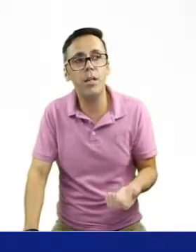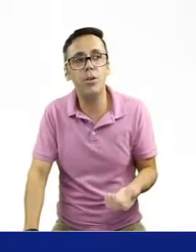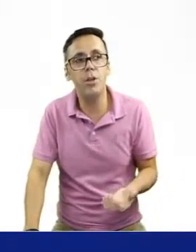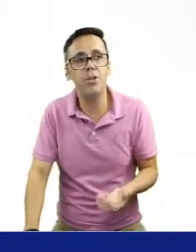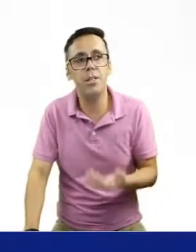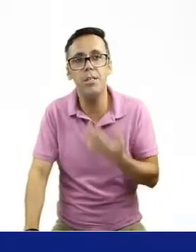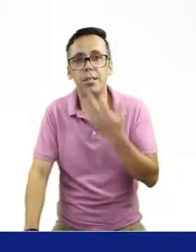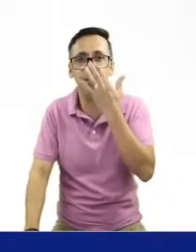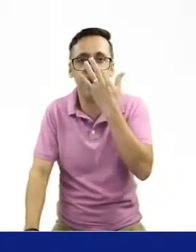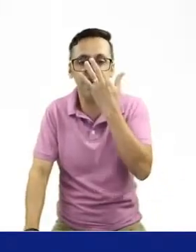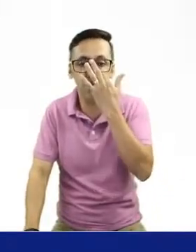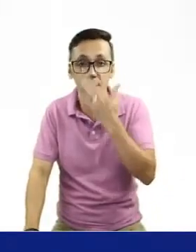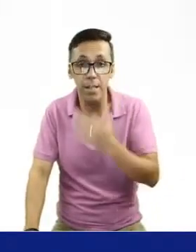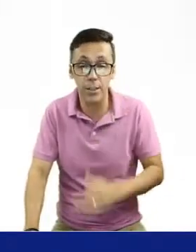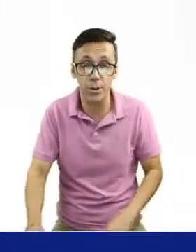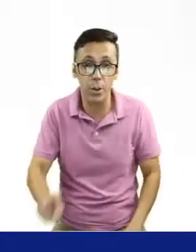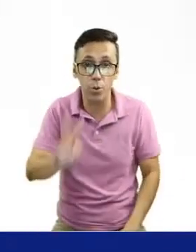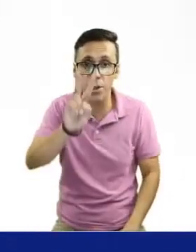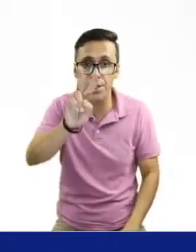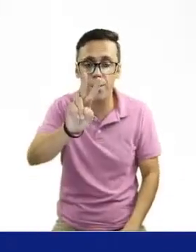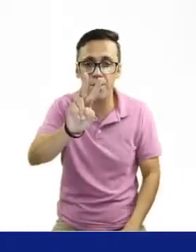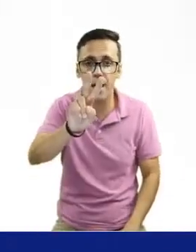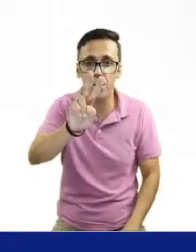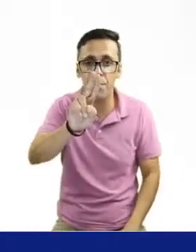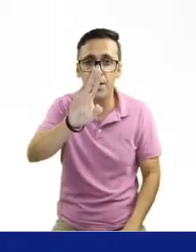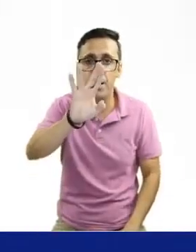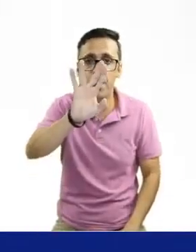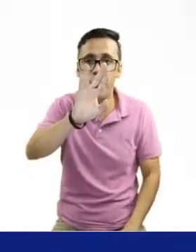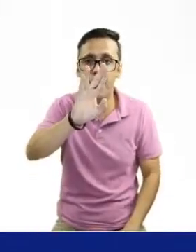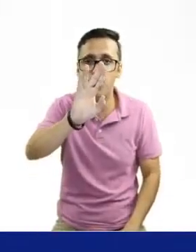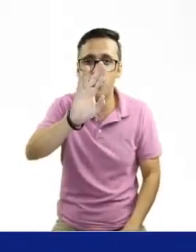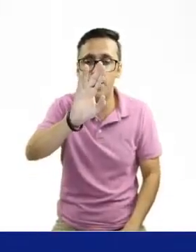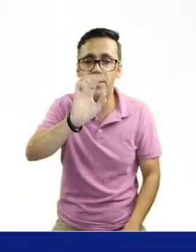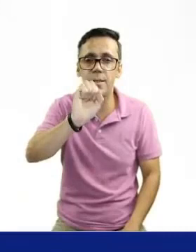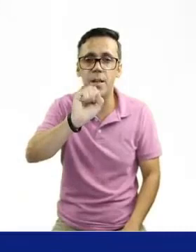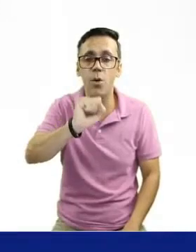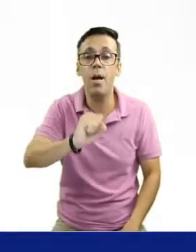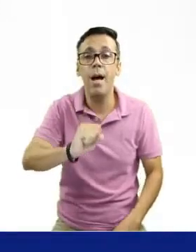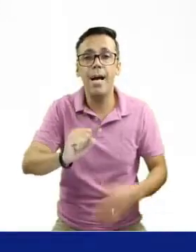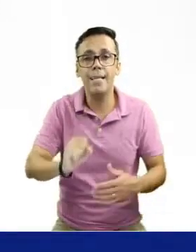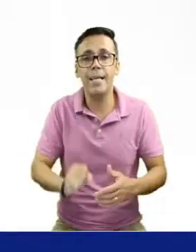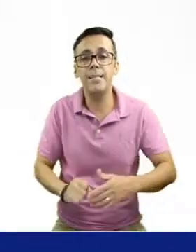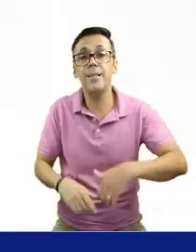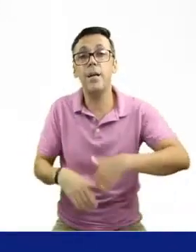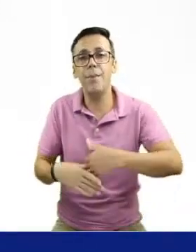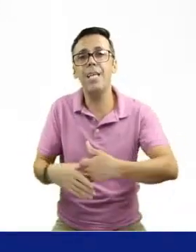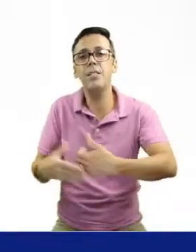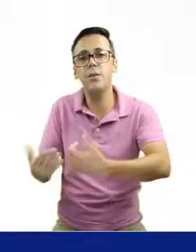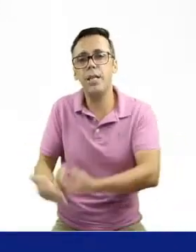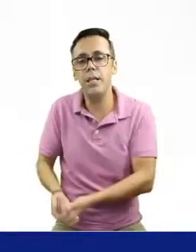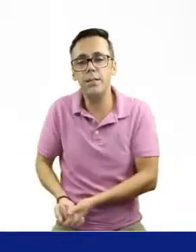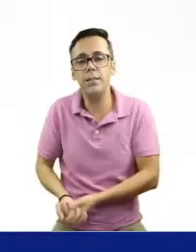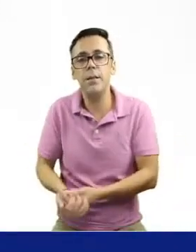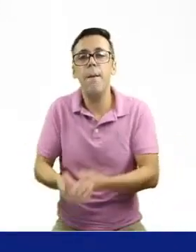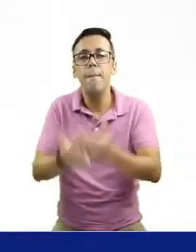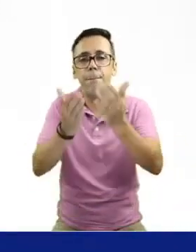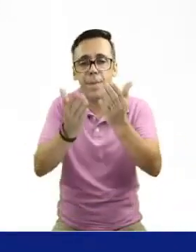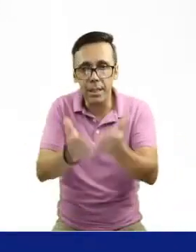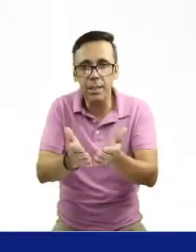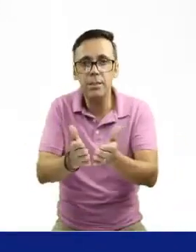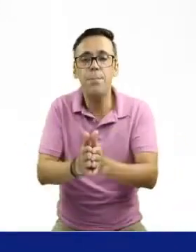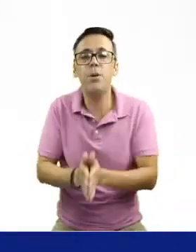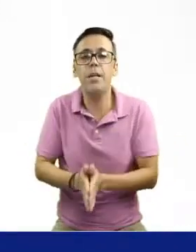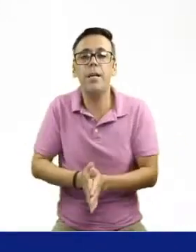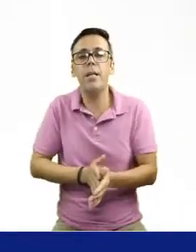para os portadores necessidades especiais Eu tenho dois aprovados e mais dois que são aqueles que também estão na listas